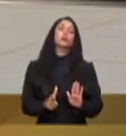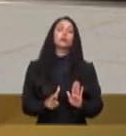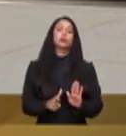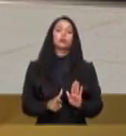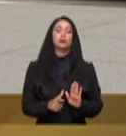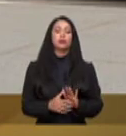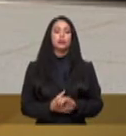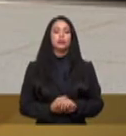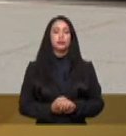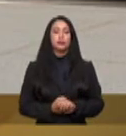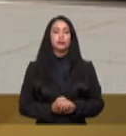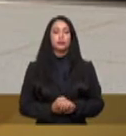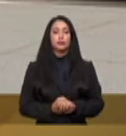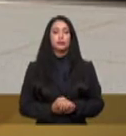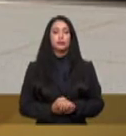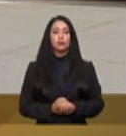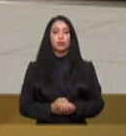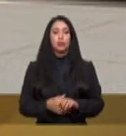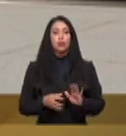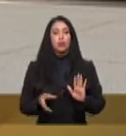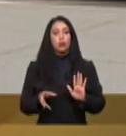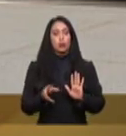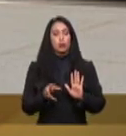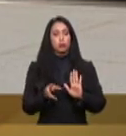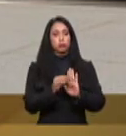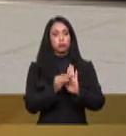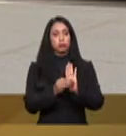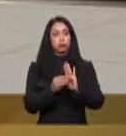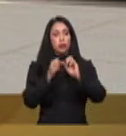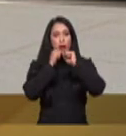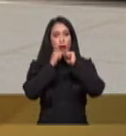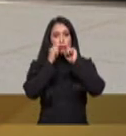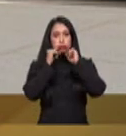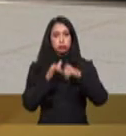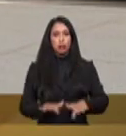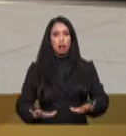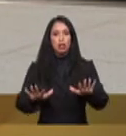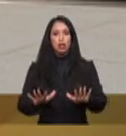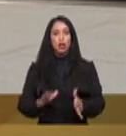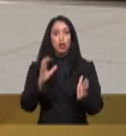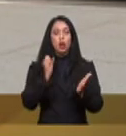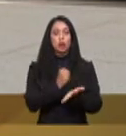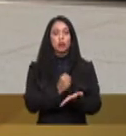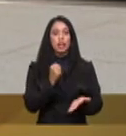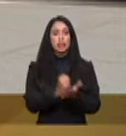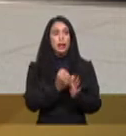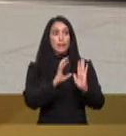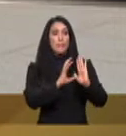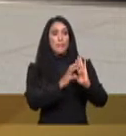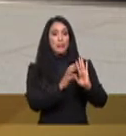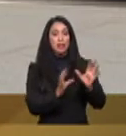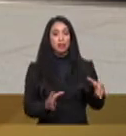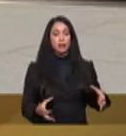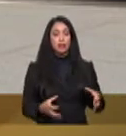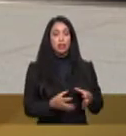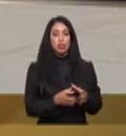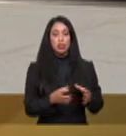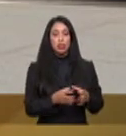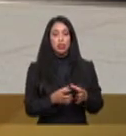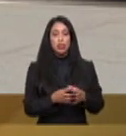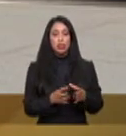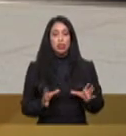Outra restrição. O impulsionamento deve ser contratado exclusivamente por partidos políticos, federações,